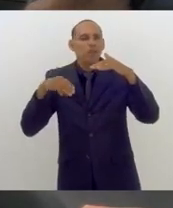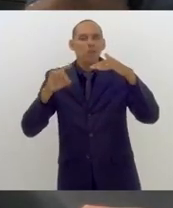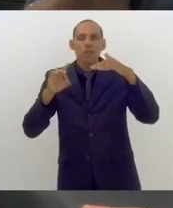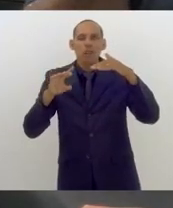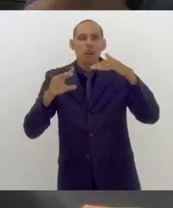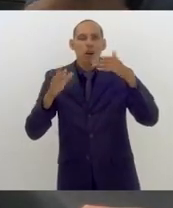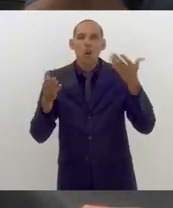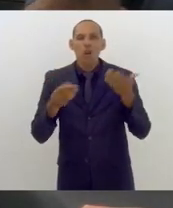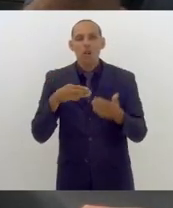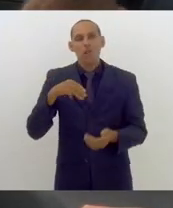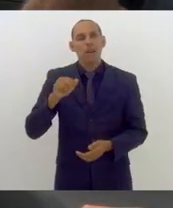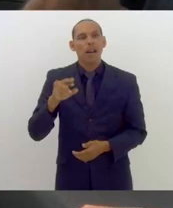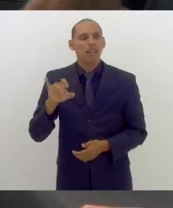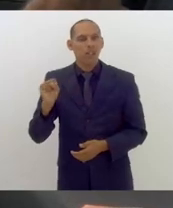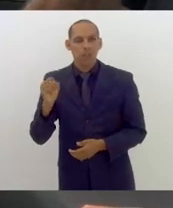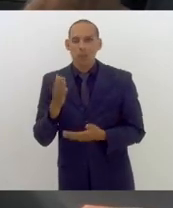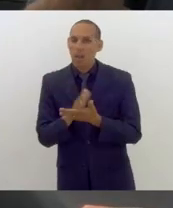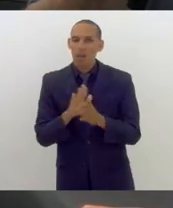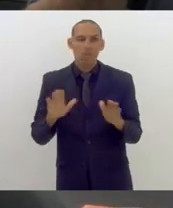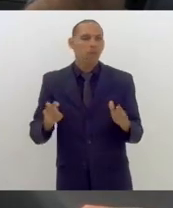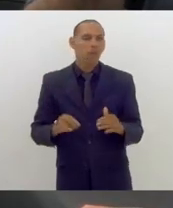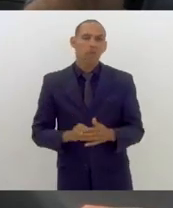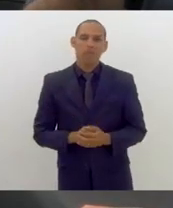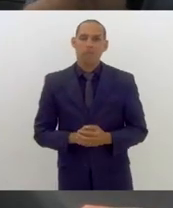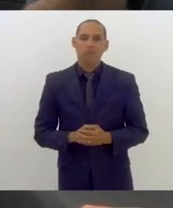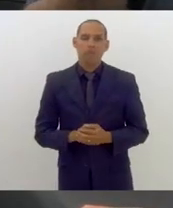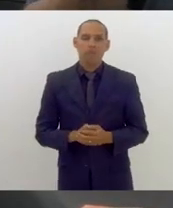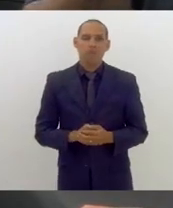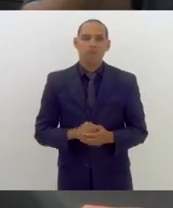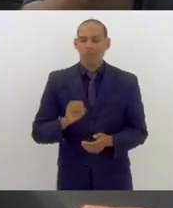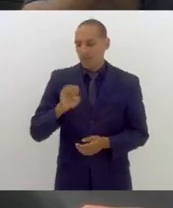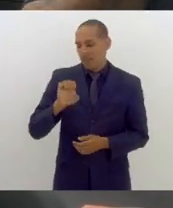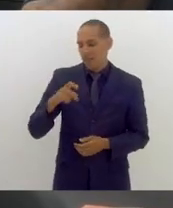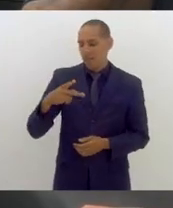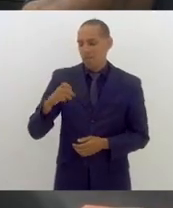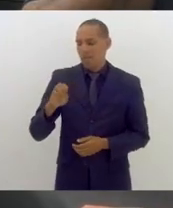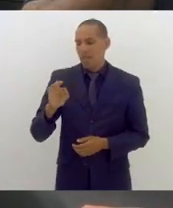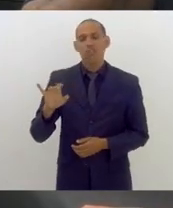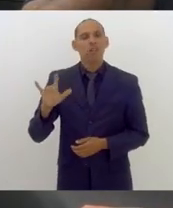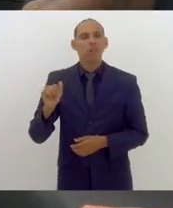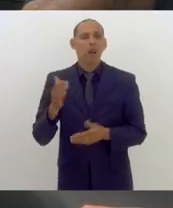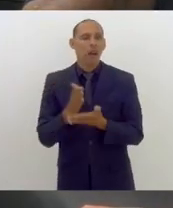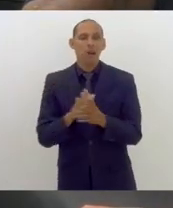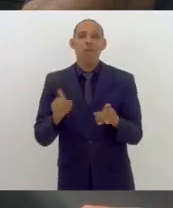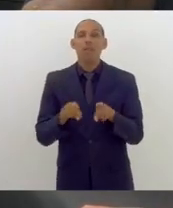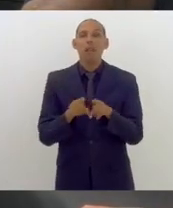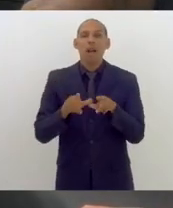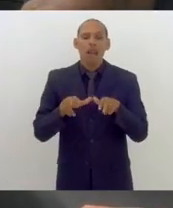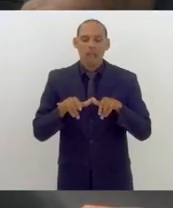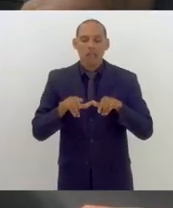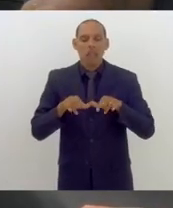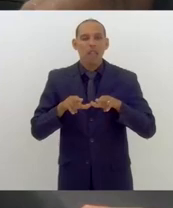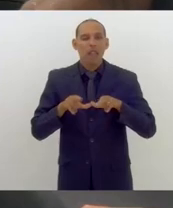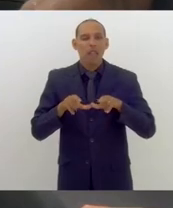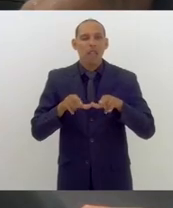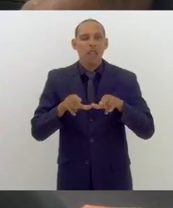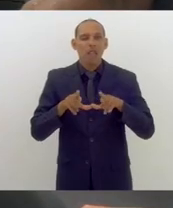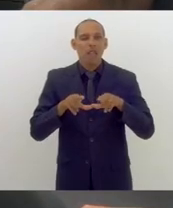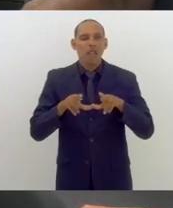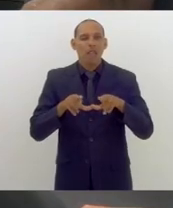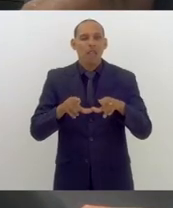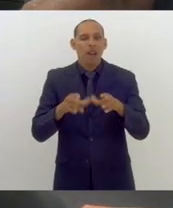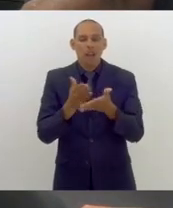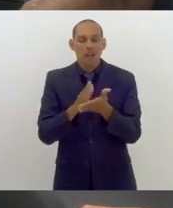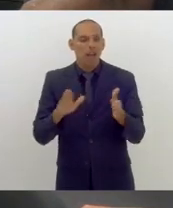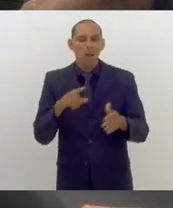não tem mais marisco em Sepetiba por isso que os caranguejos estão morrendo no Mangue quem é o culpado disso